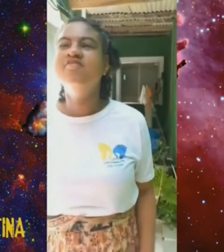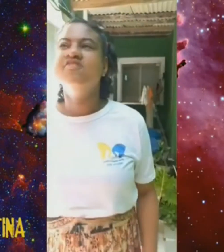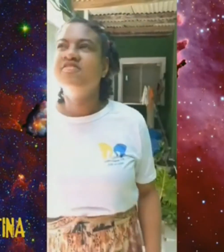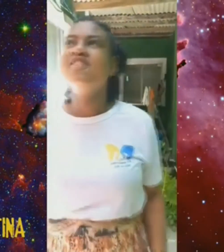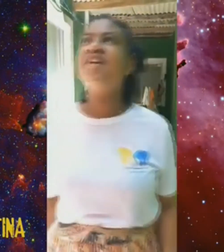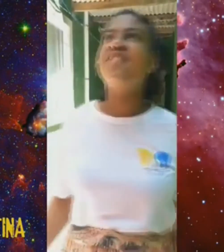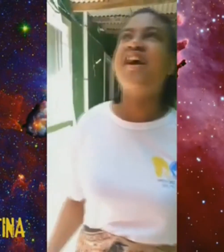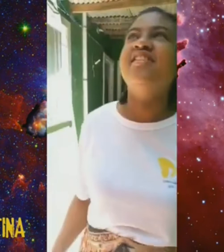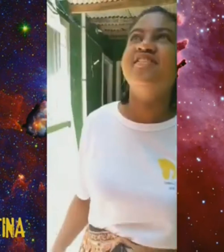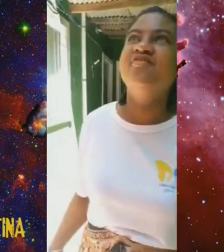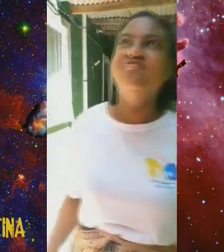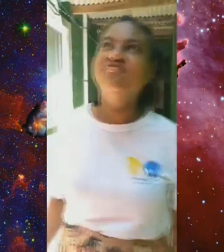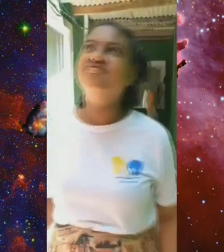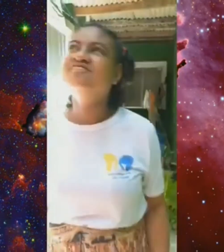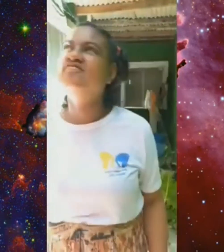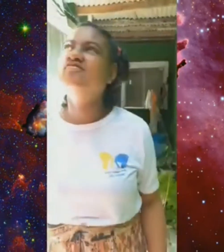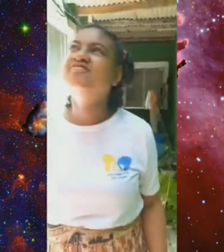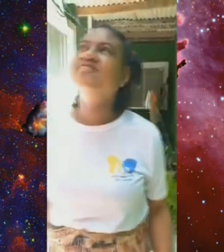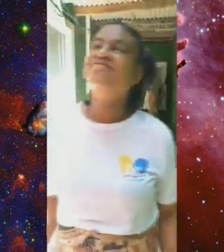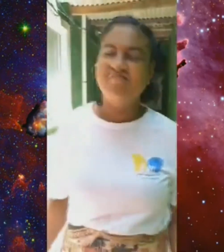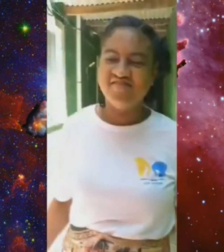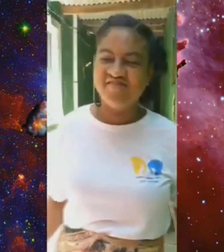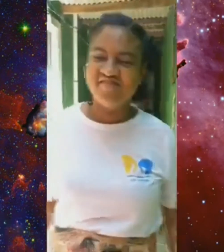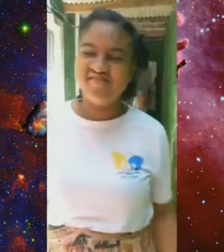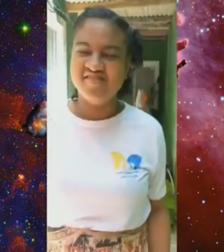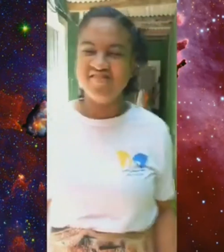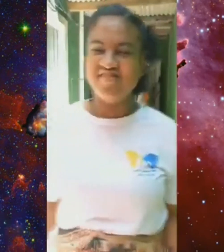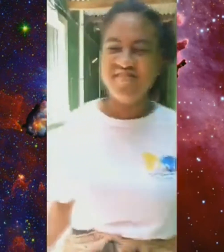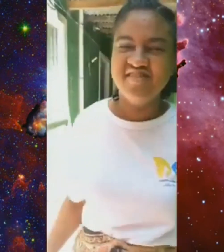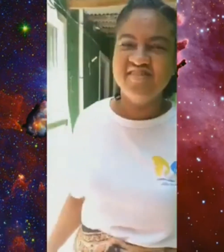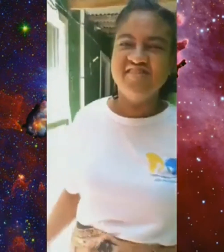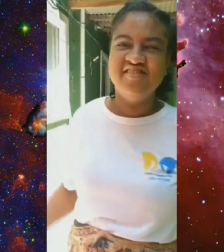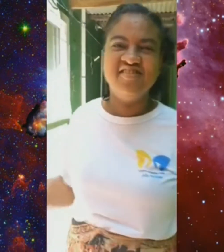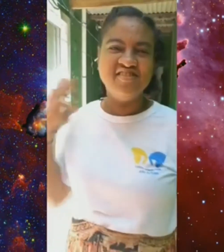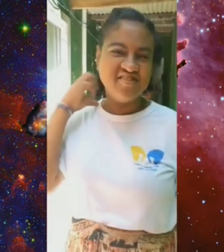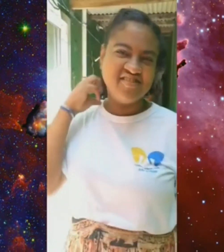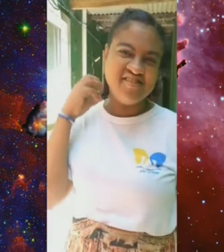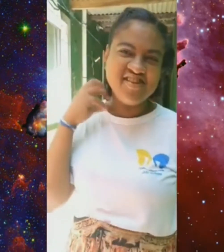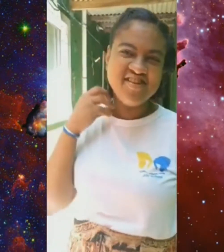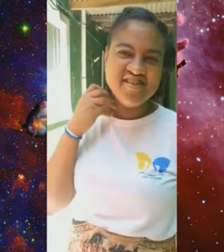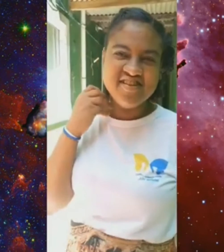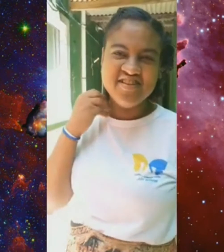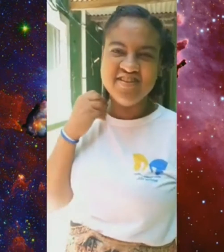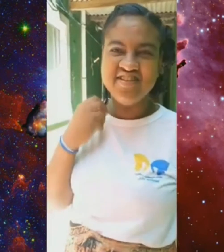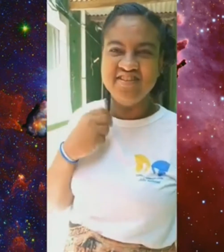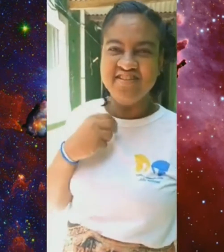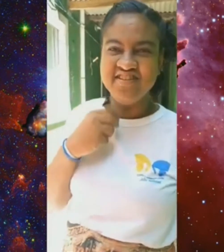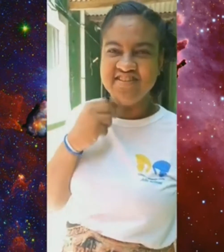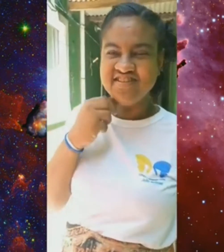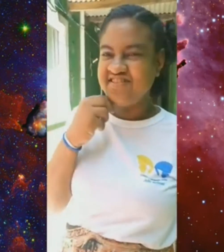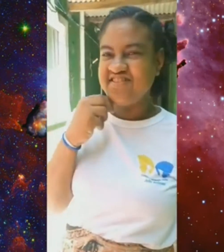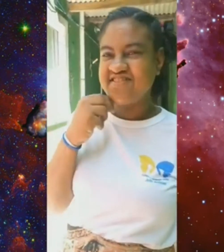nosso cantar talento. Ah, então vamos cantar. O que é que você vai cantar? Hã? O que é que você vai